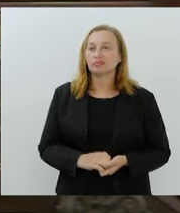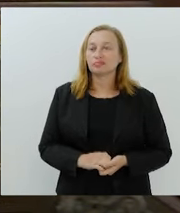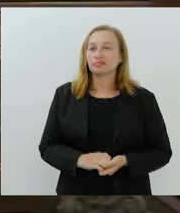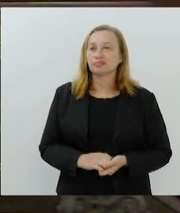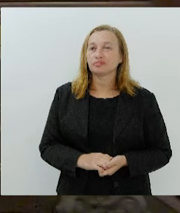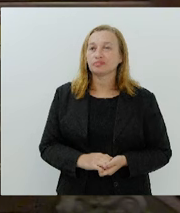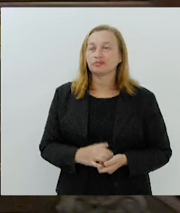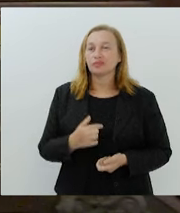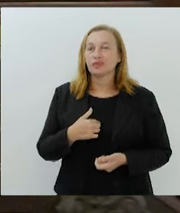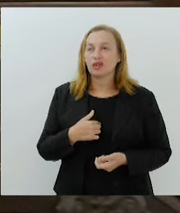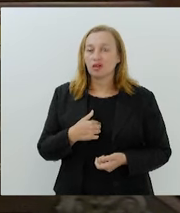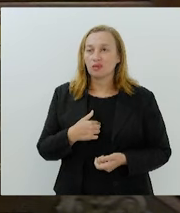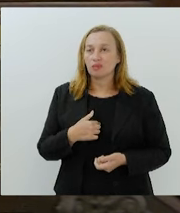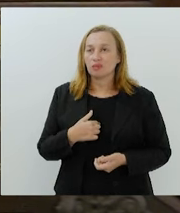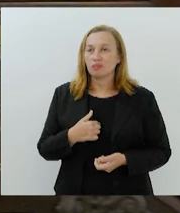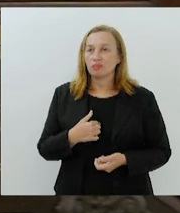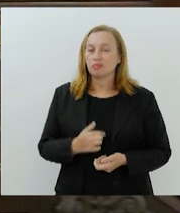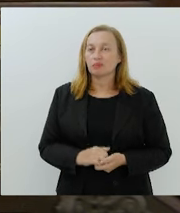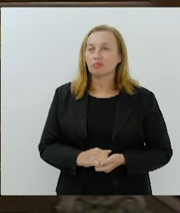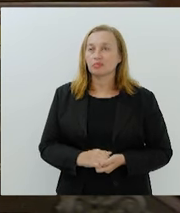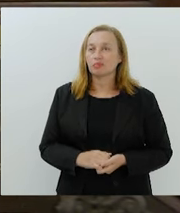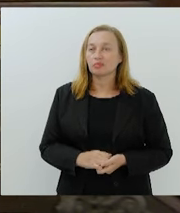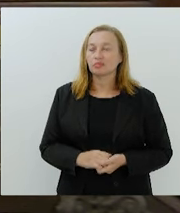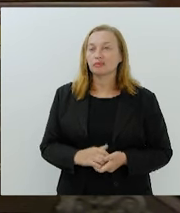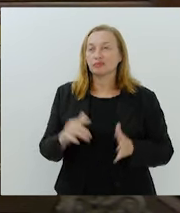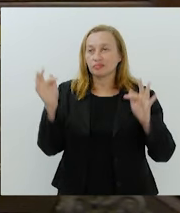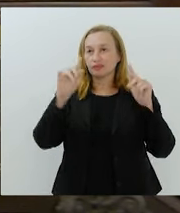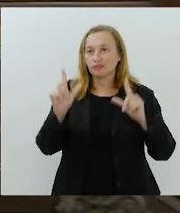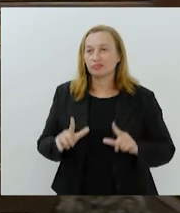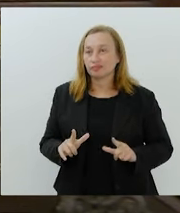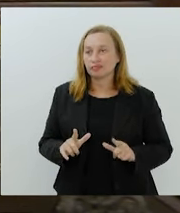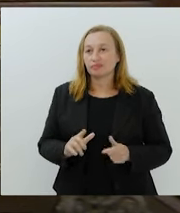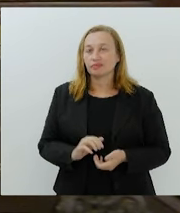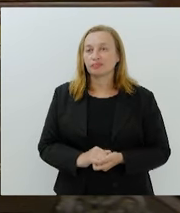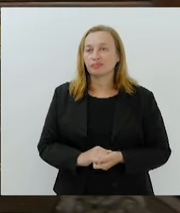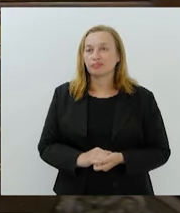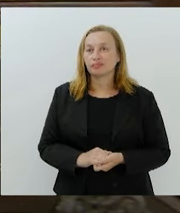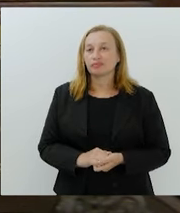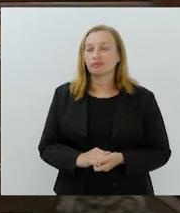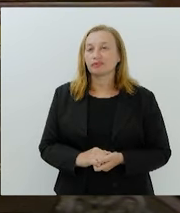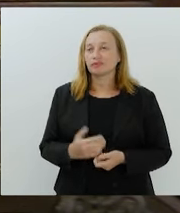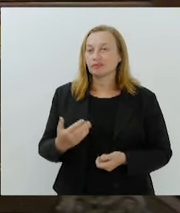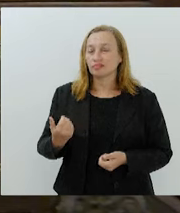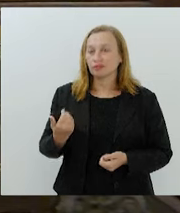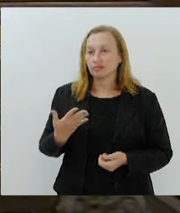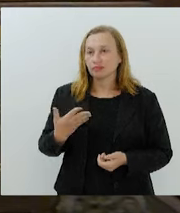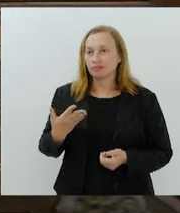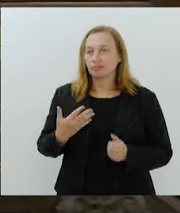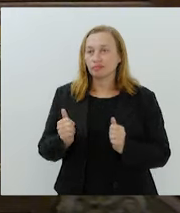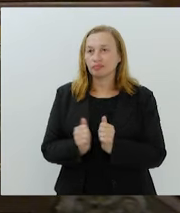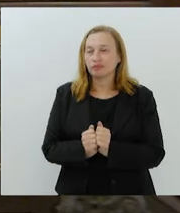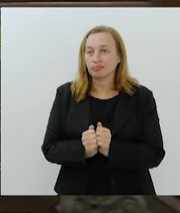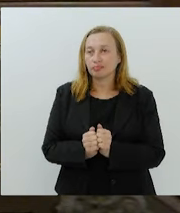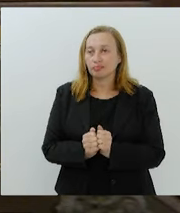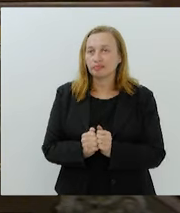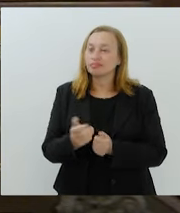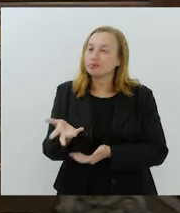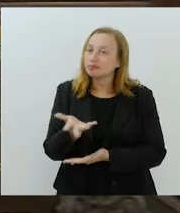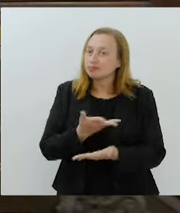Eu estou feliz entre os meus pares, nessa